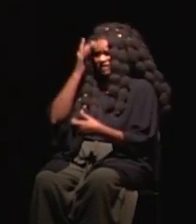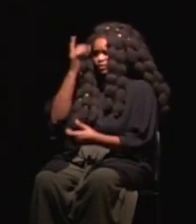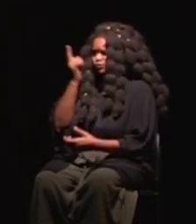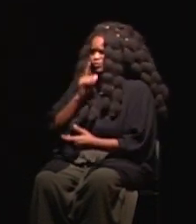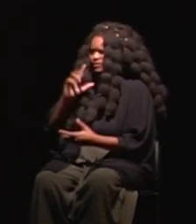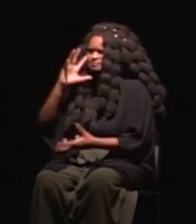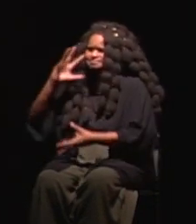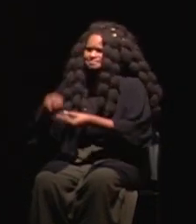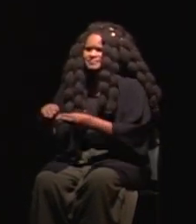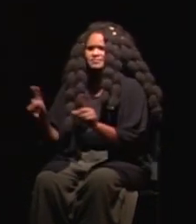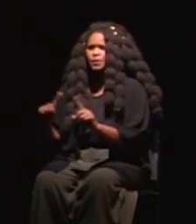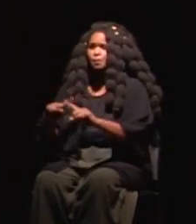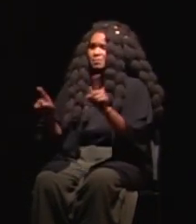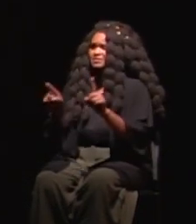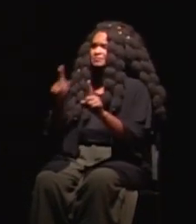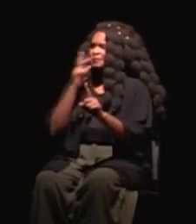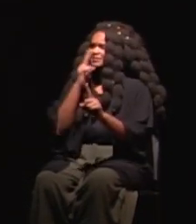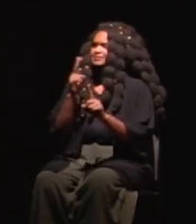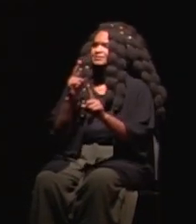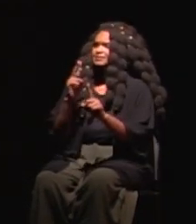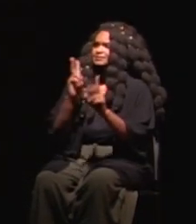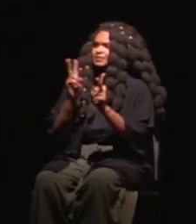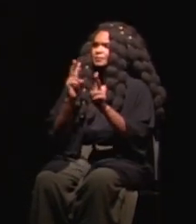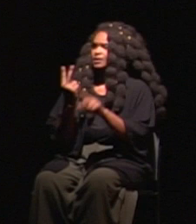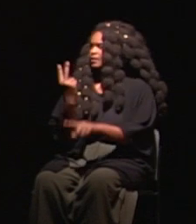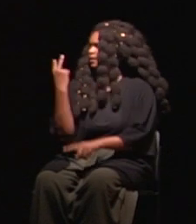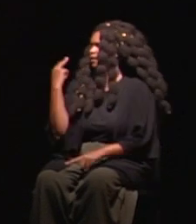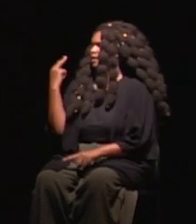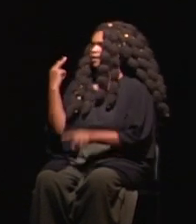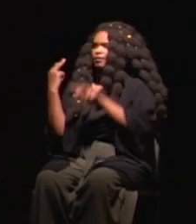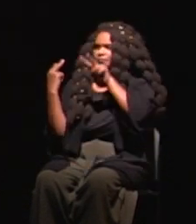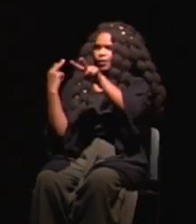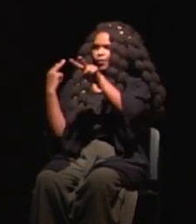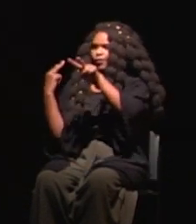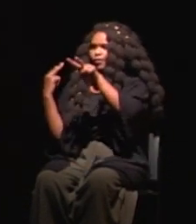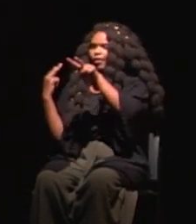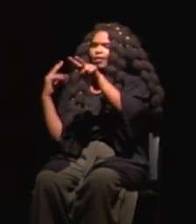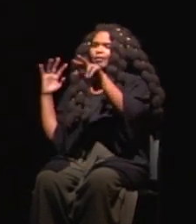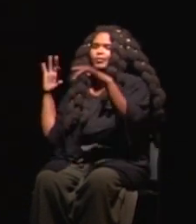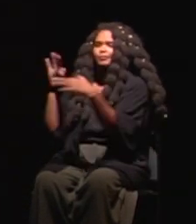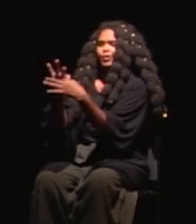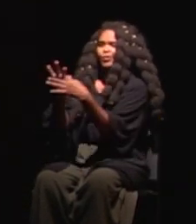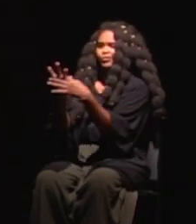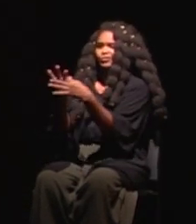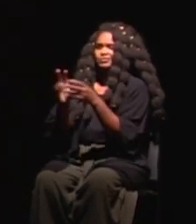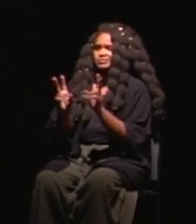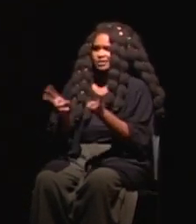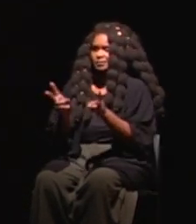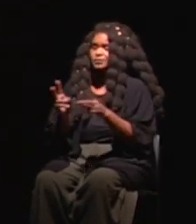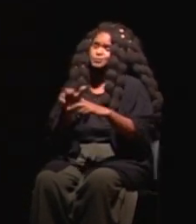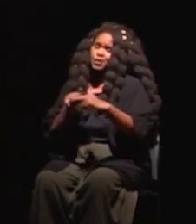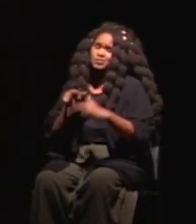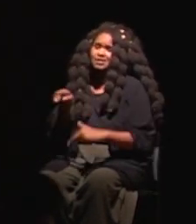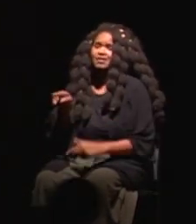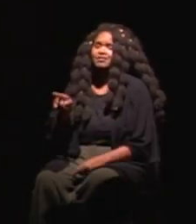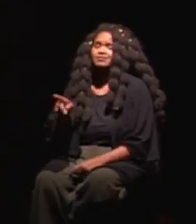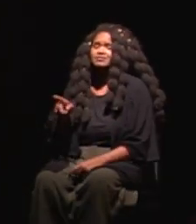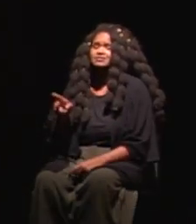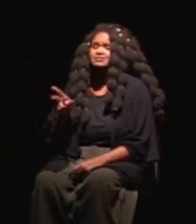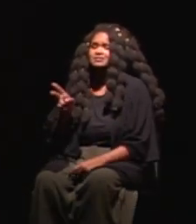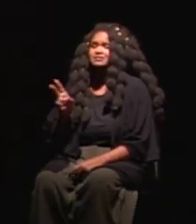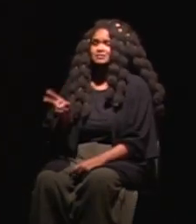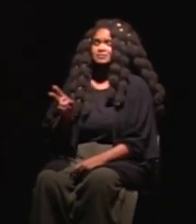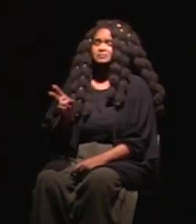o passado, tá com os olhos sempre no futuro, porque ela foi uma das primeiras pessoas também